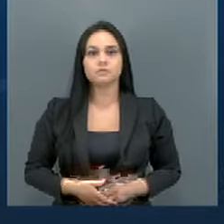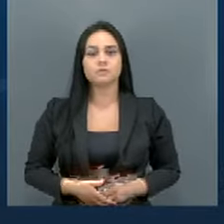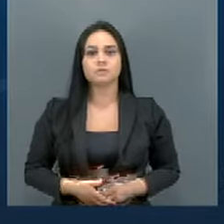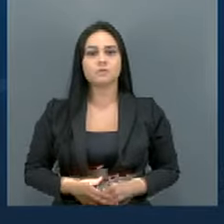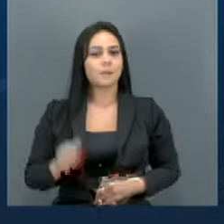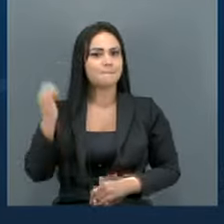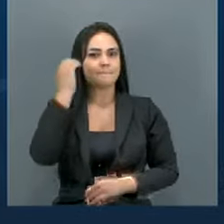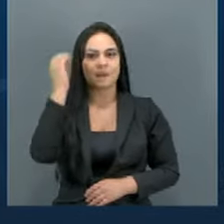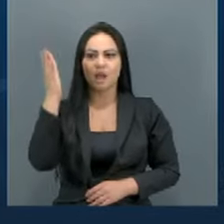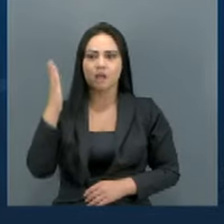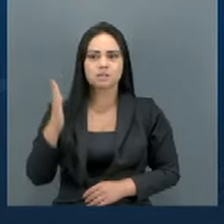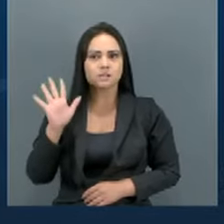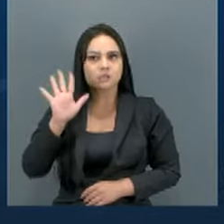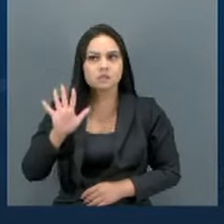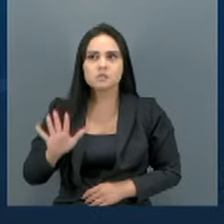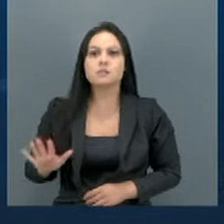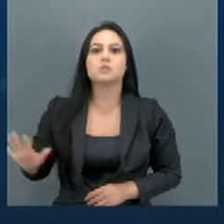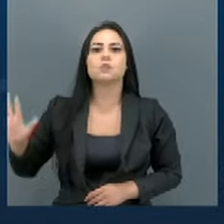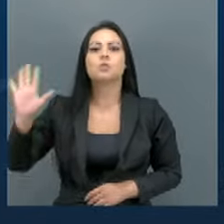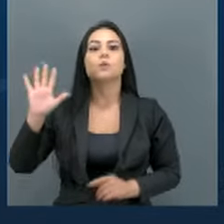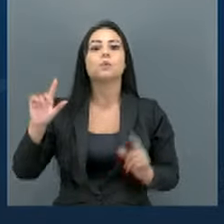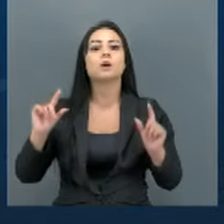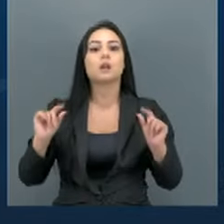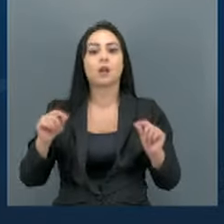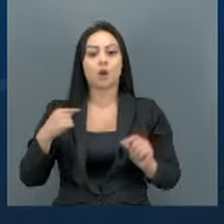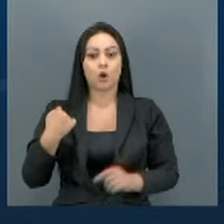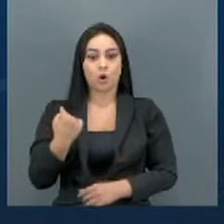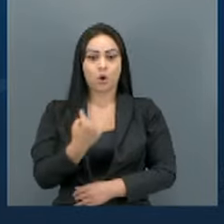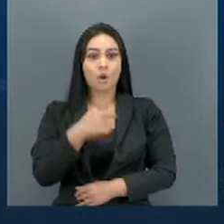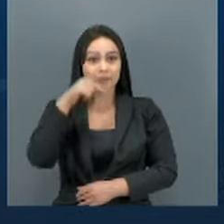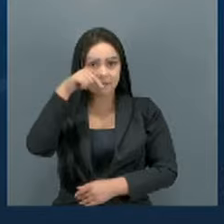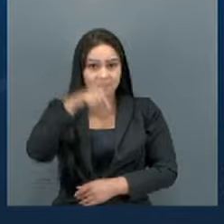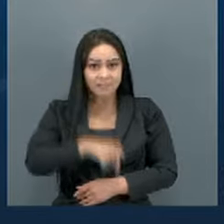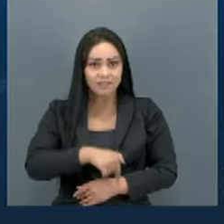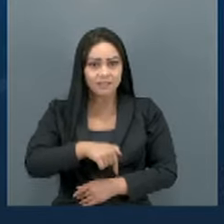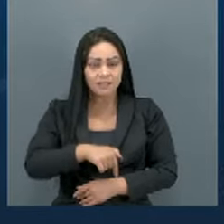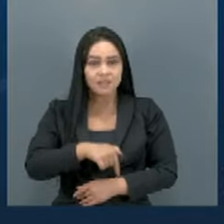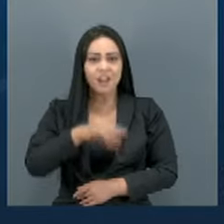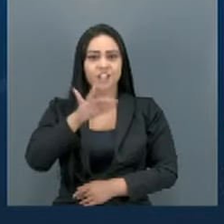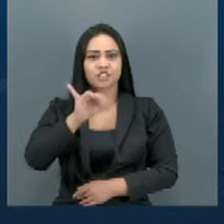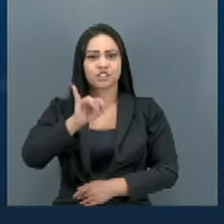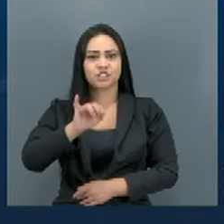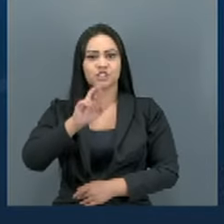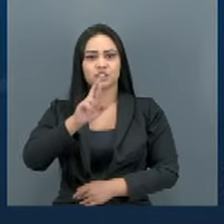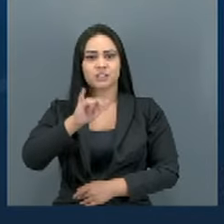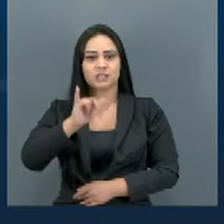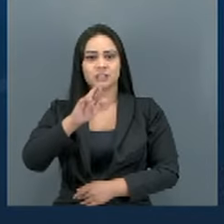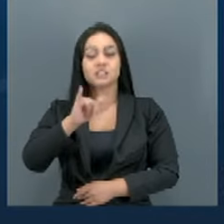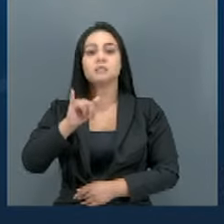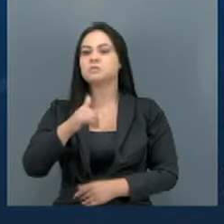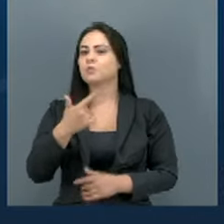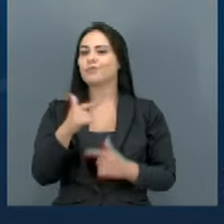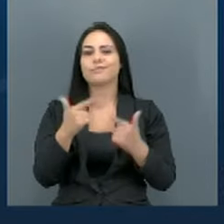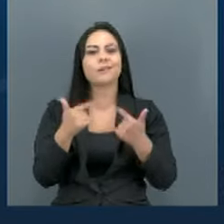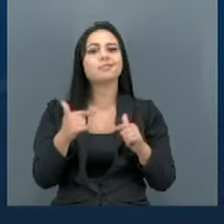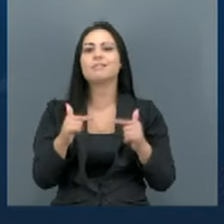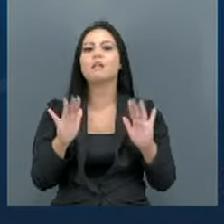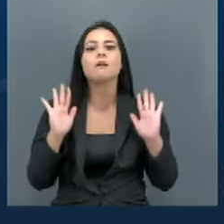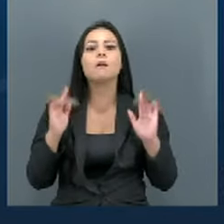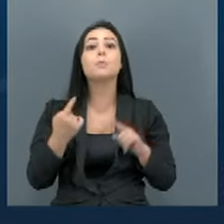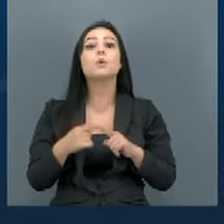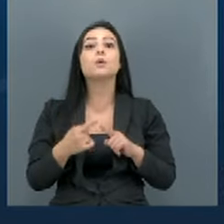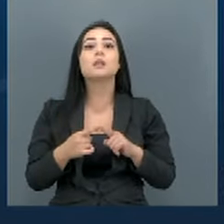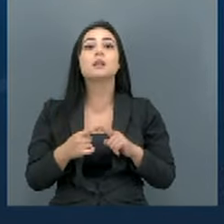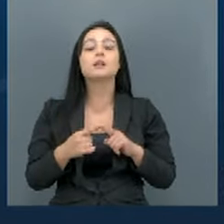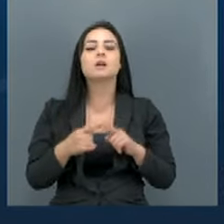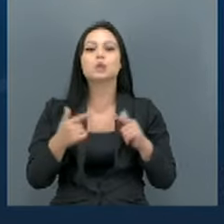Brasil inteiro. O qual nós, aqui do Alto Iriri, vamos ficar sem ela. Por quê? Nós